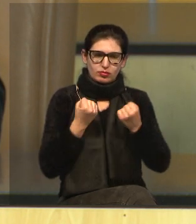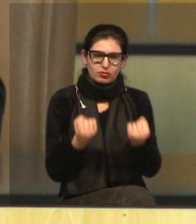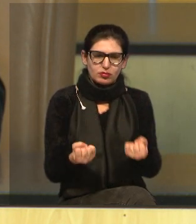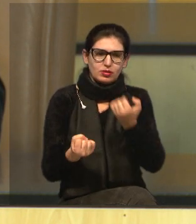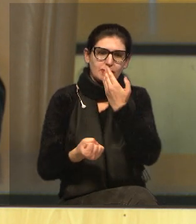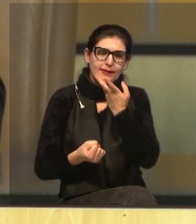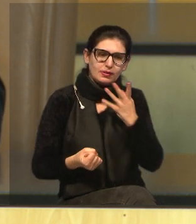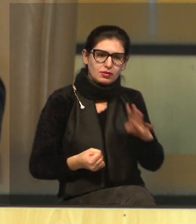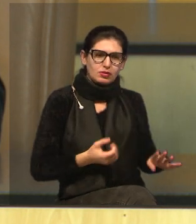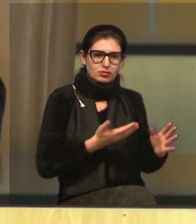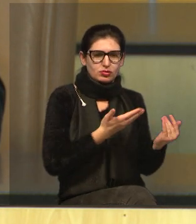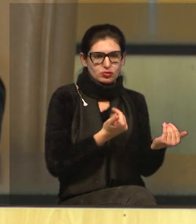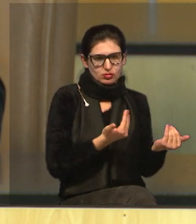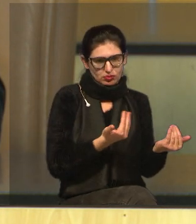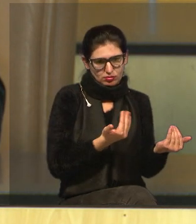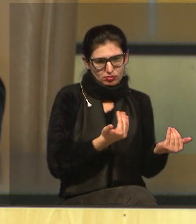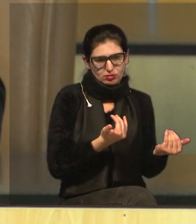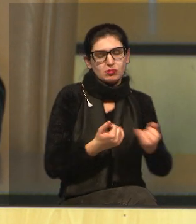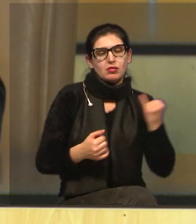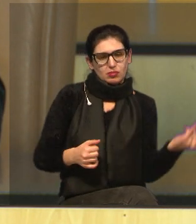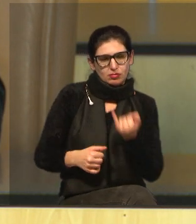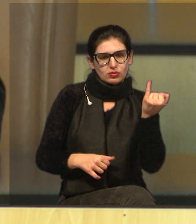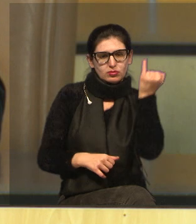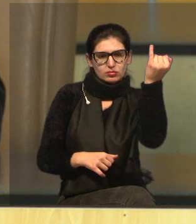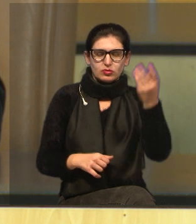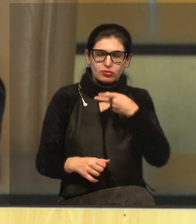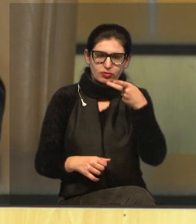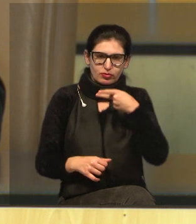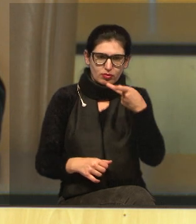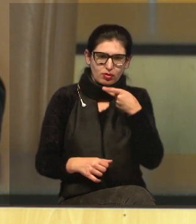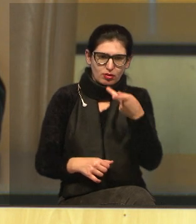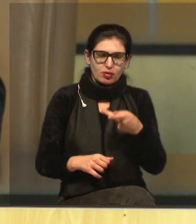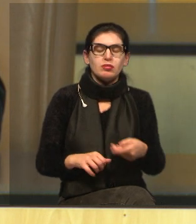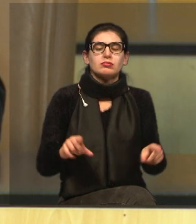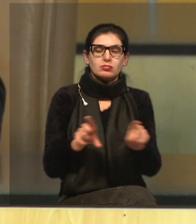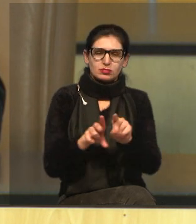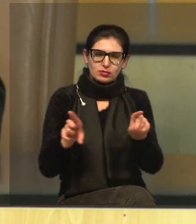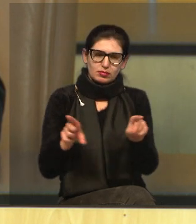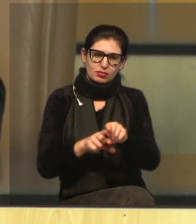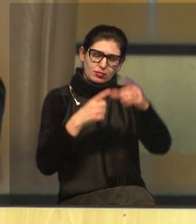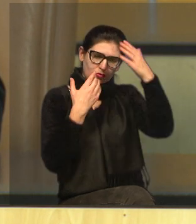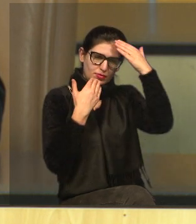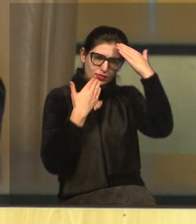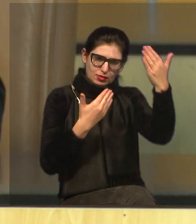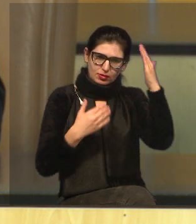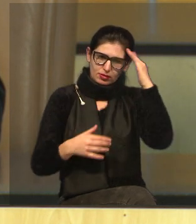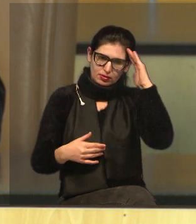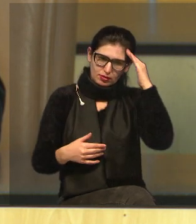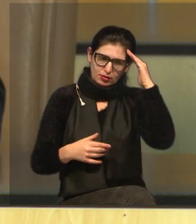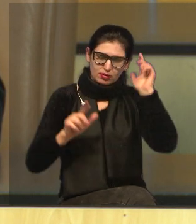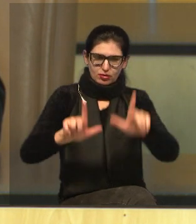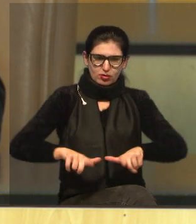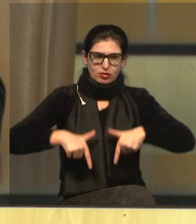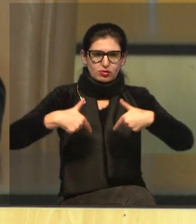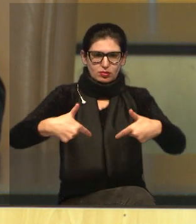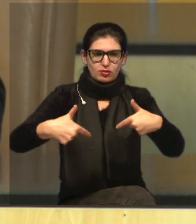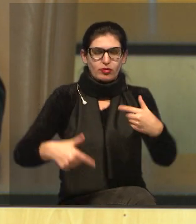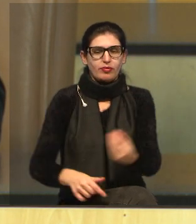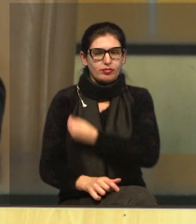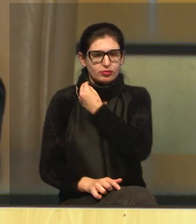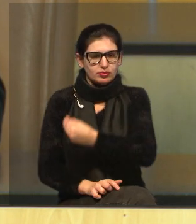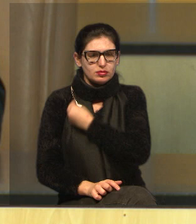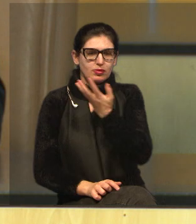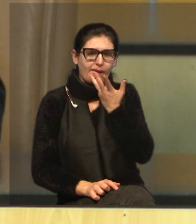adolescente. Eu não posso deixar de mencionar e ser grata por entender essa luta, esse comprometimento com a vida da criança e